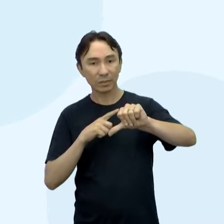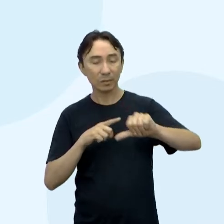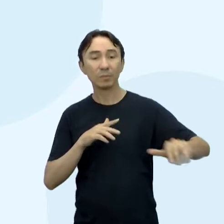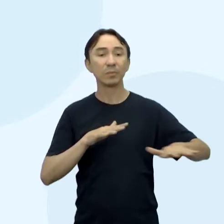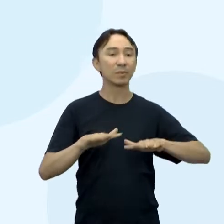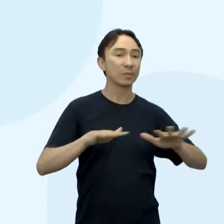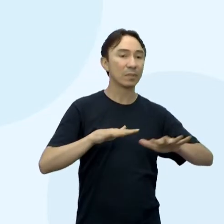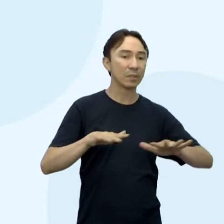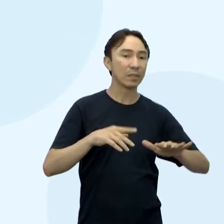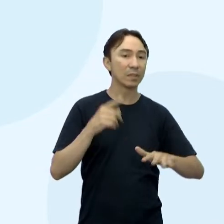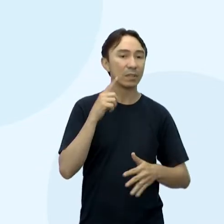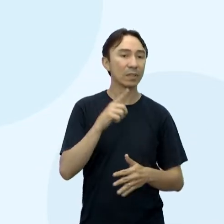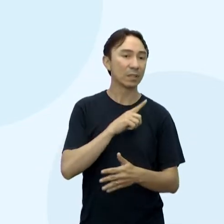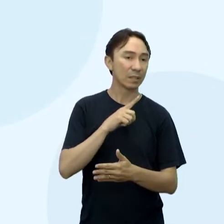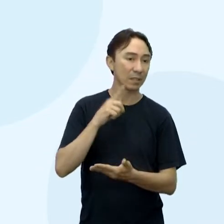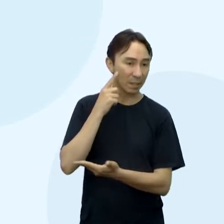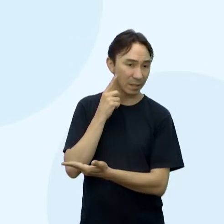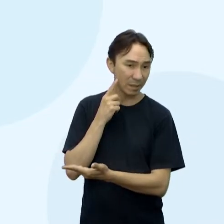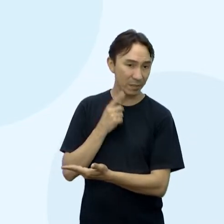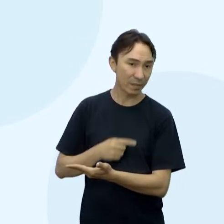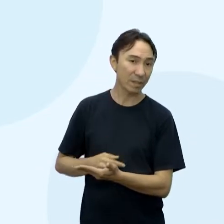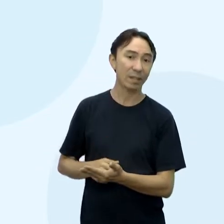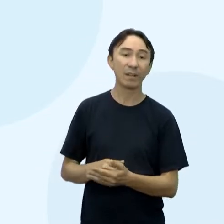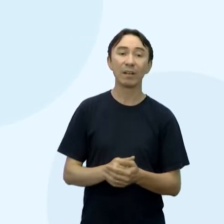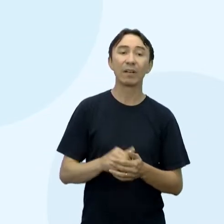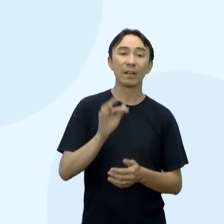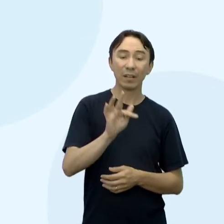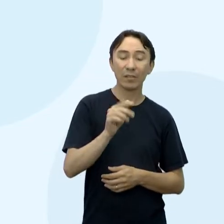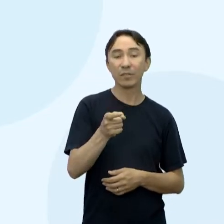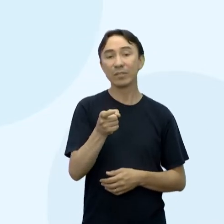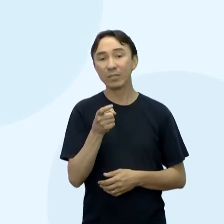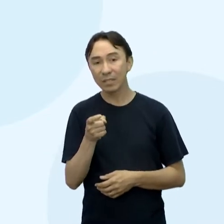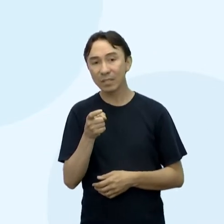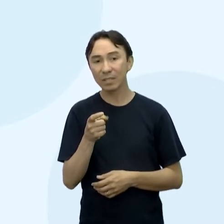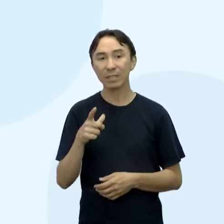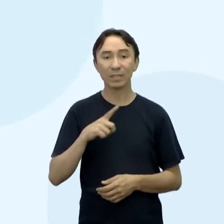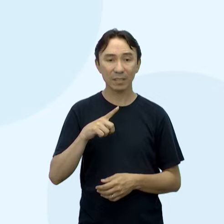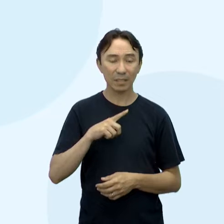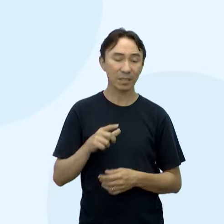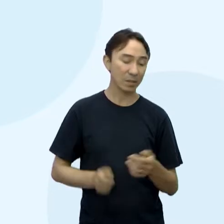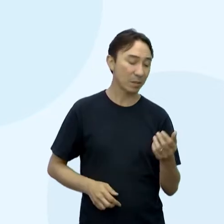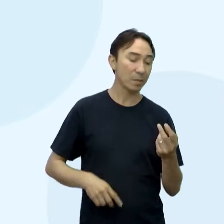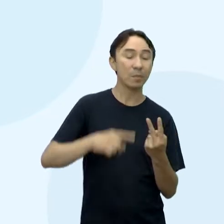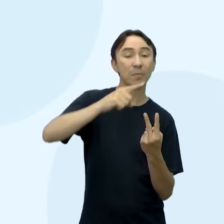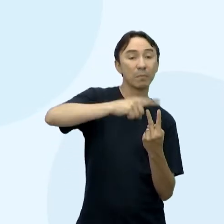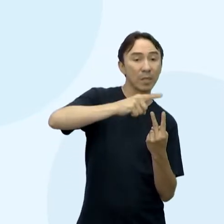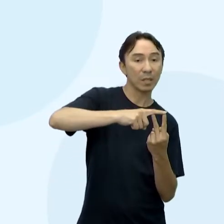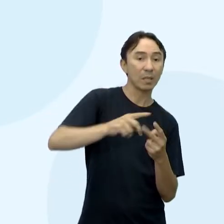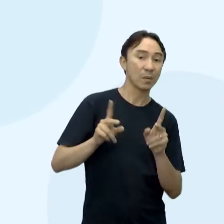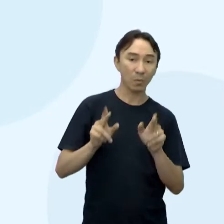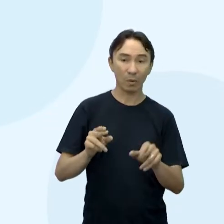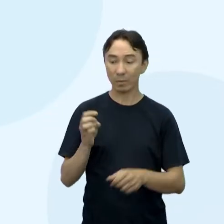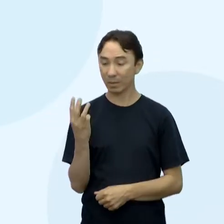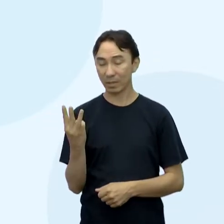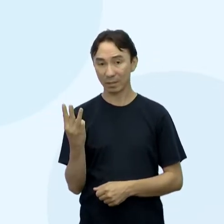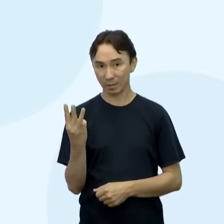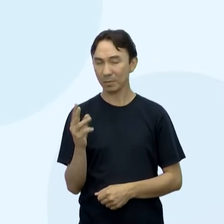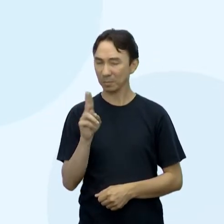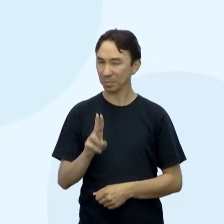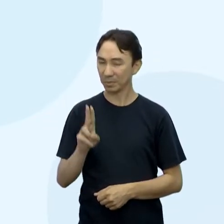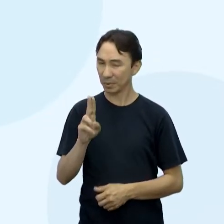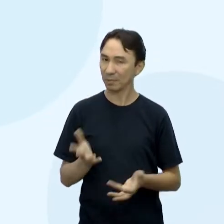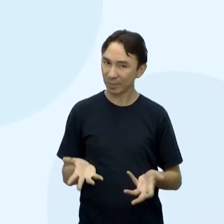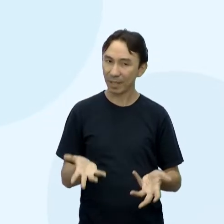A força elástica restauradora. Use o π igual a 3. Tá aí para vocês aqui, ó. Então o cara pegou esse